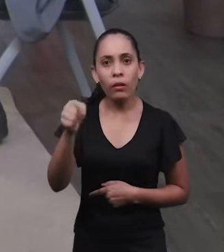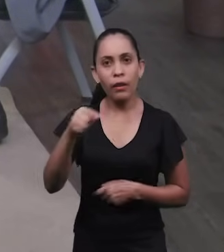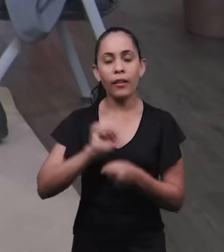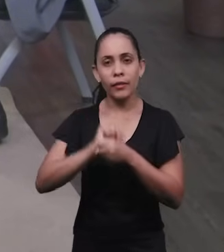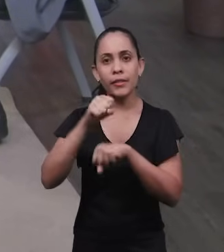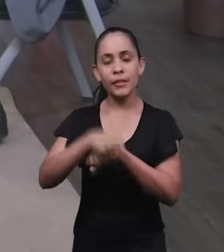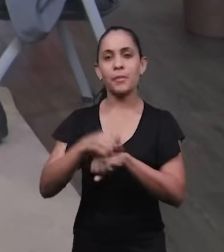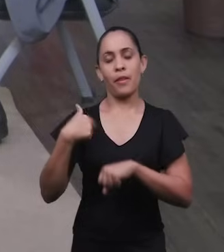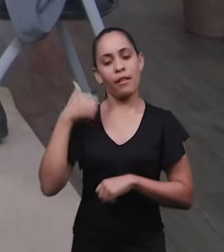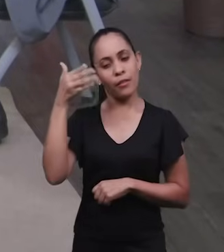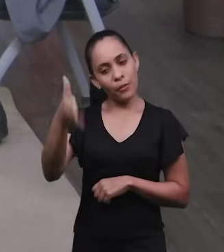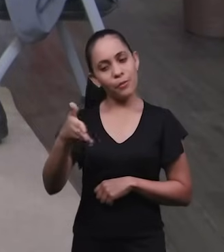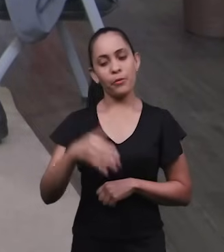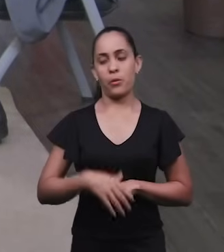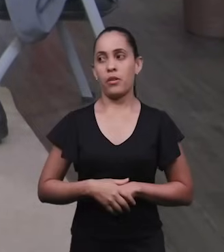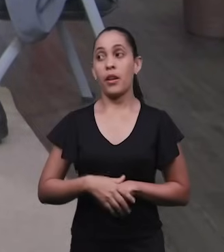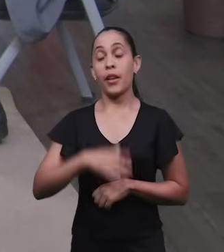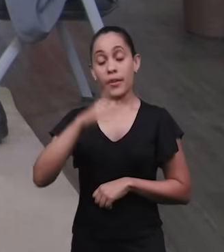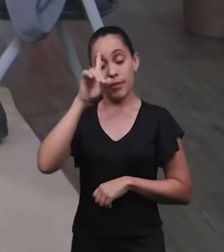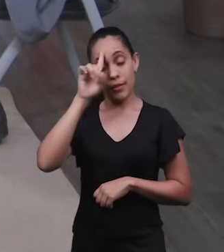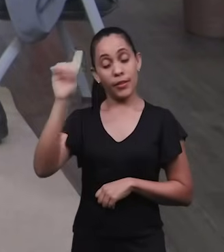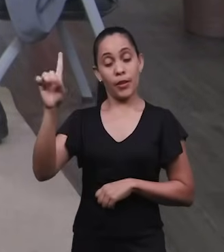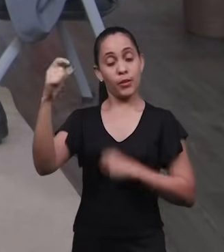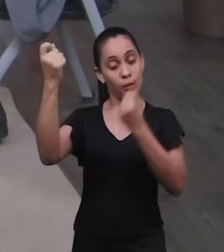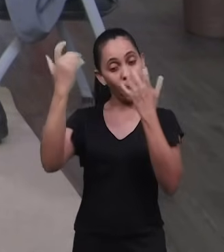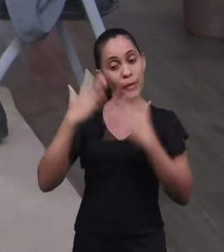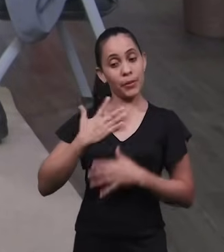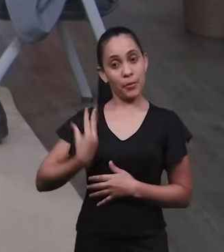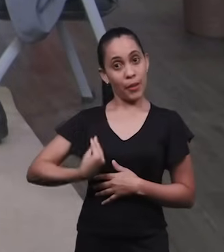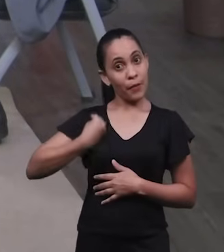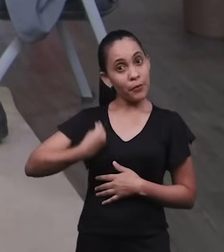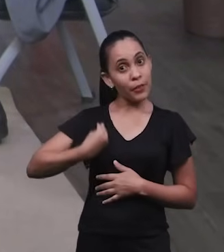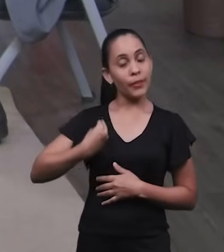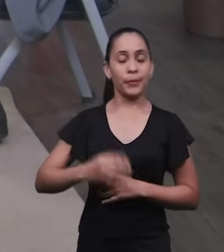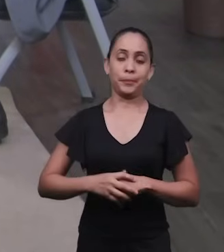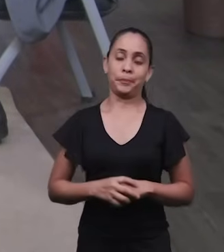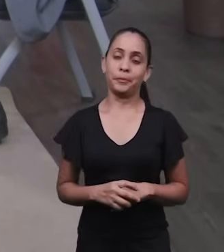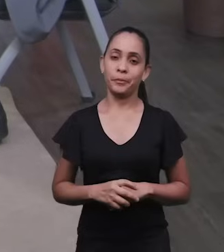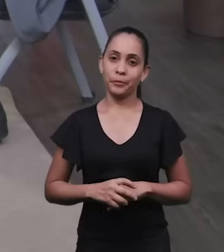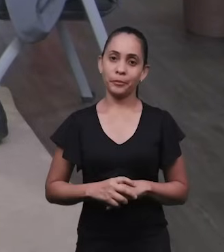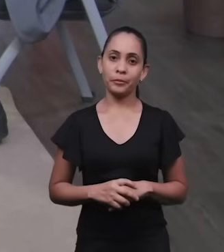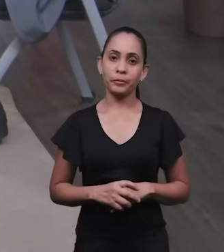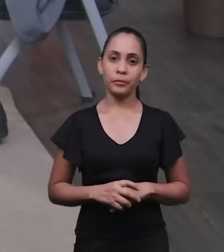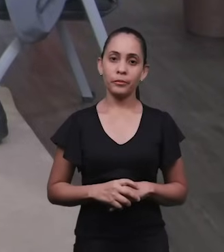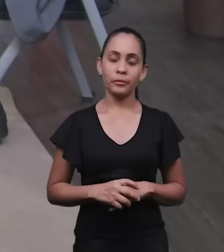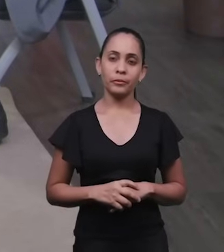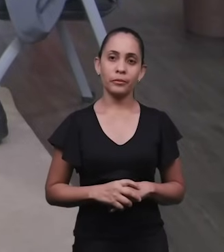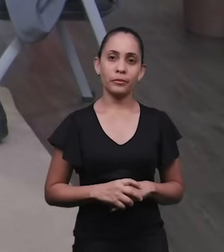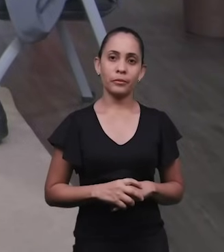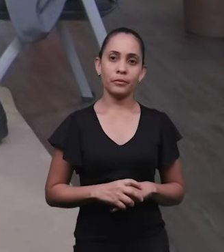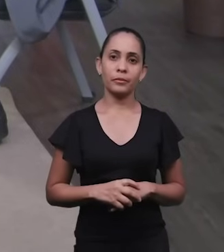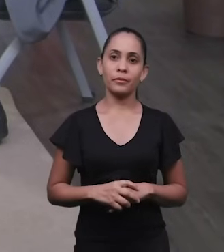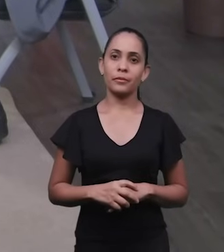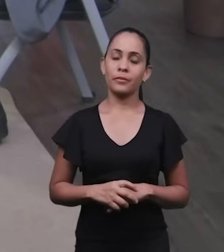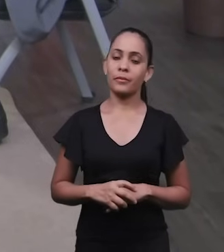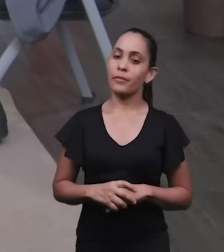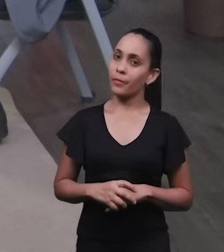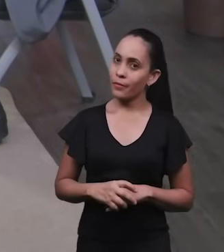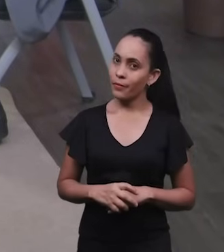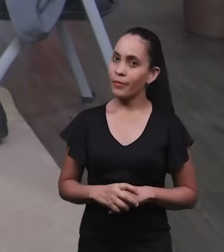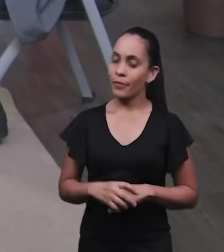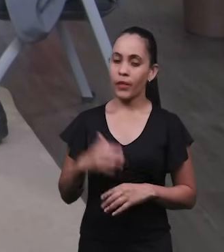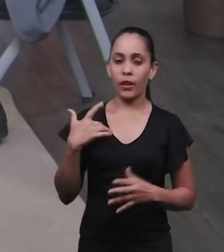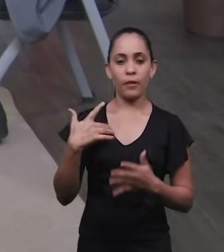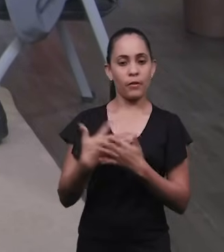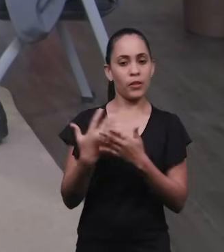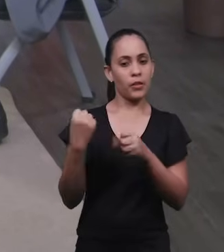vou participar desse seminário. E eu sei que Deus tem uma bênção para mim. Deus tem uma bênção para mim. Glória a Deus. Os dias foram